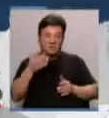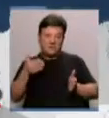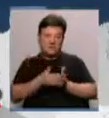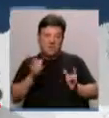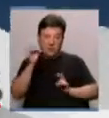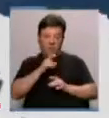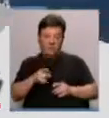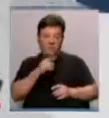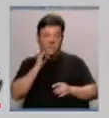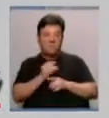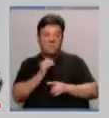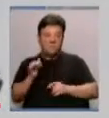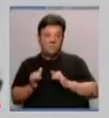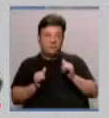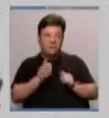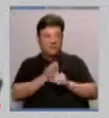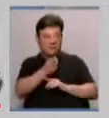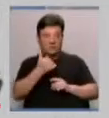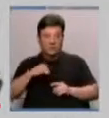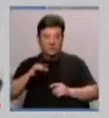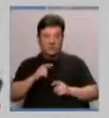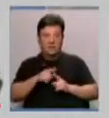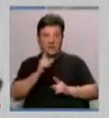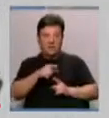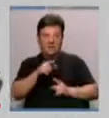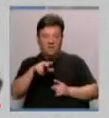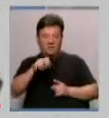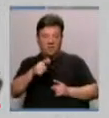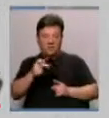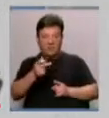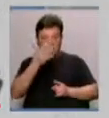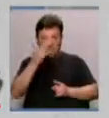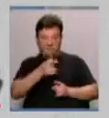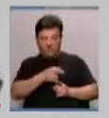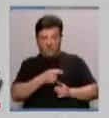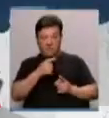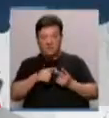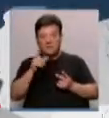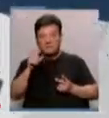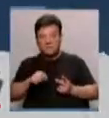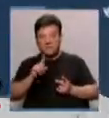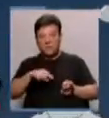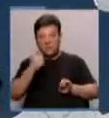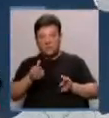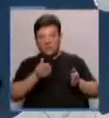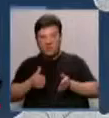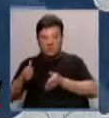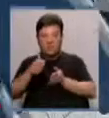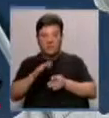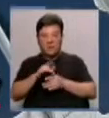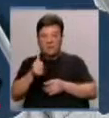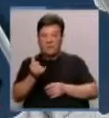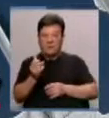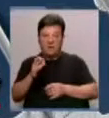Europa por Mar são em direção a Espanha vinda do norte da África e ainda outra rota pelos